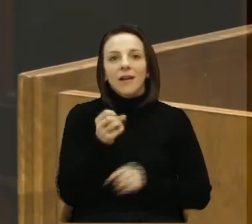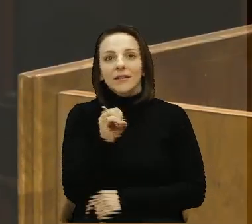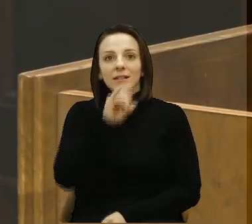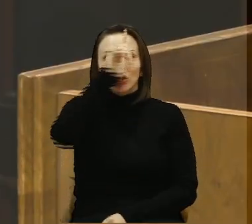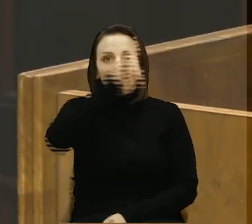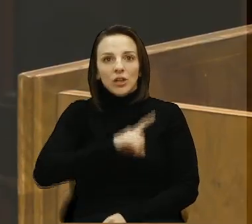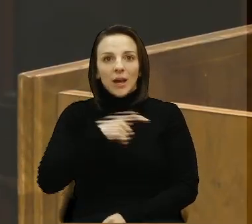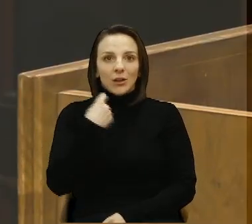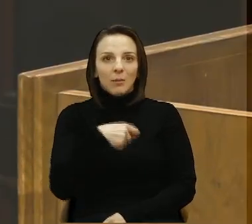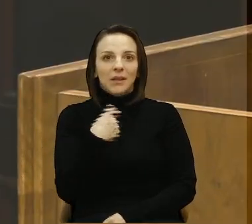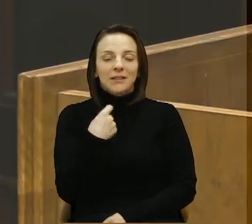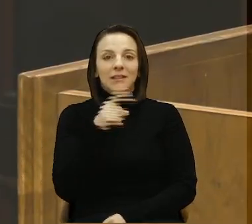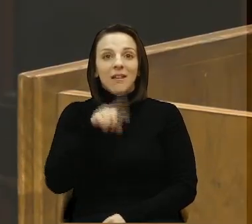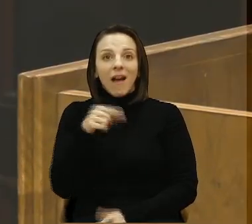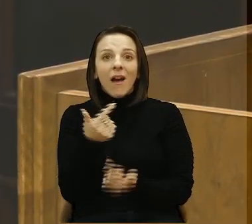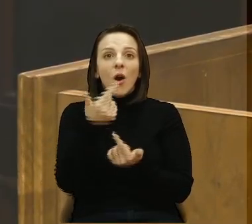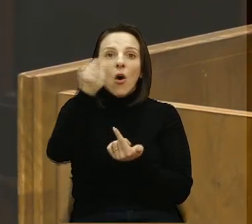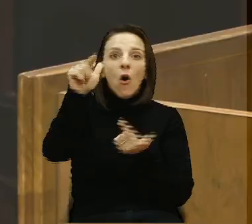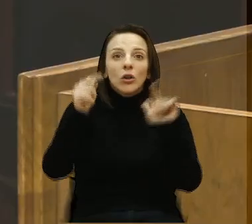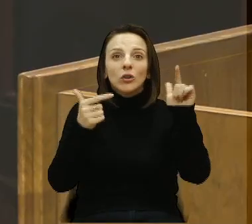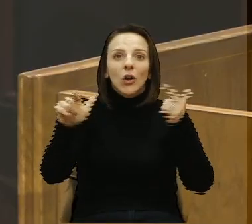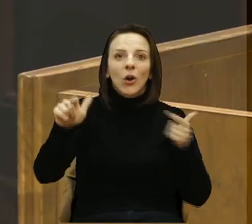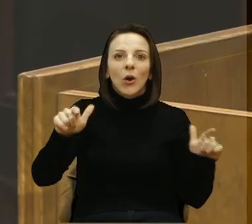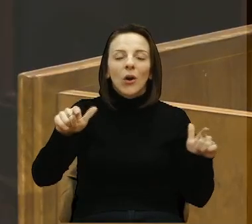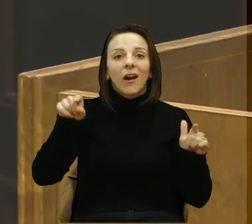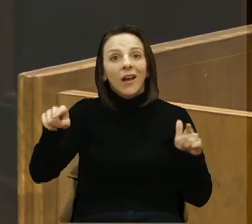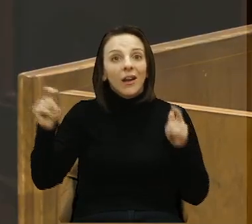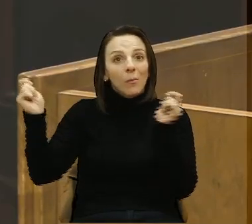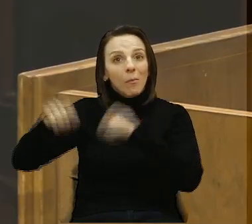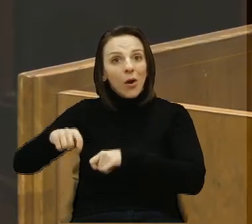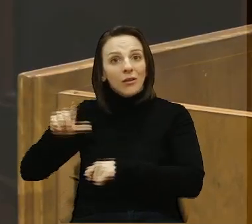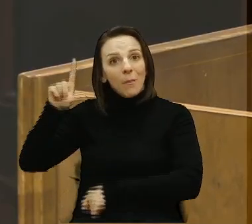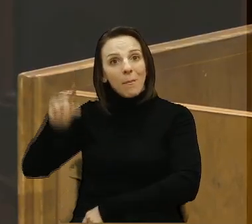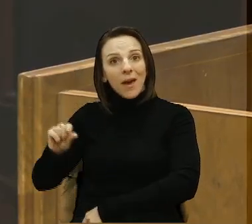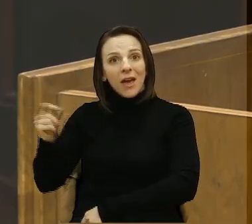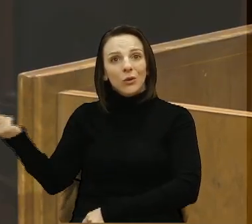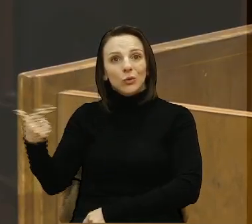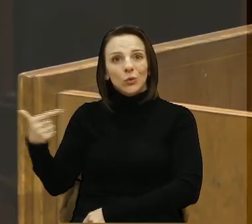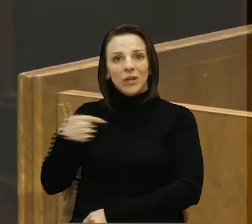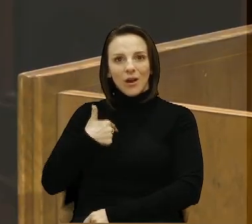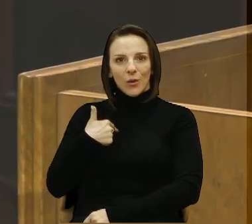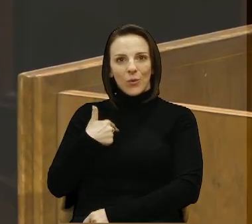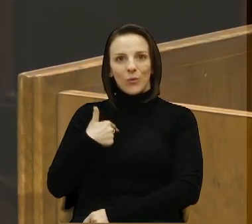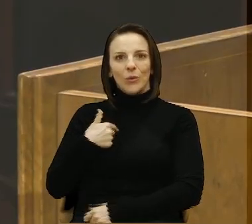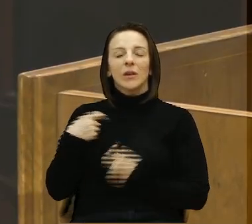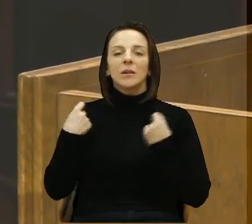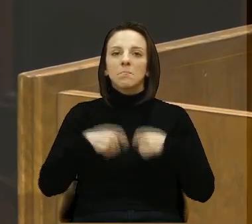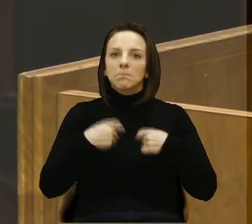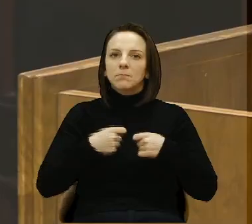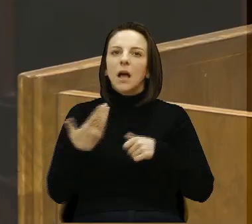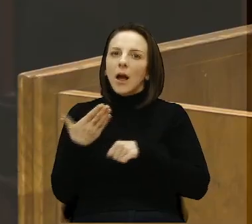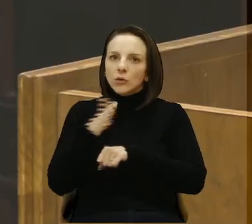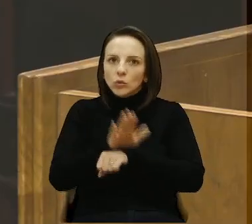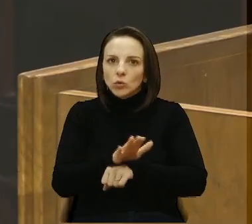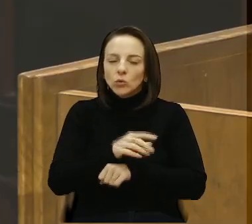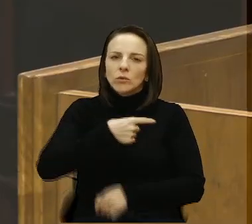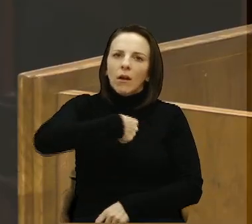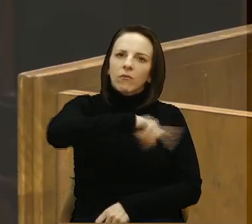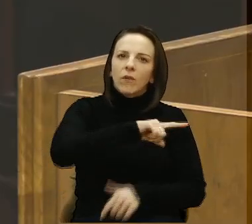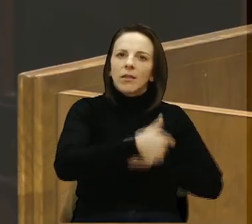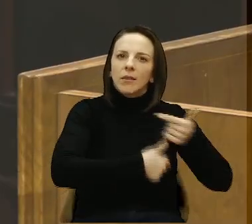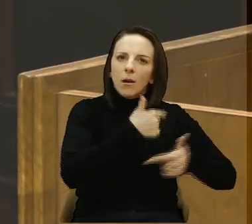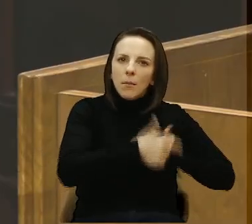necessidade é do outro, que pode menos que você. E que precisa da ajuda para poder ir trabalhar, para poder ter